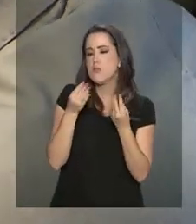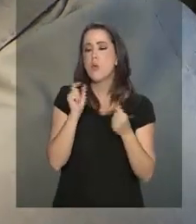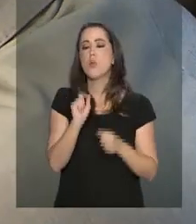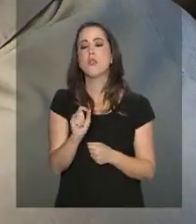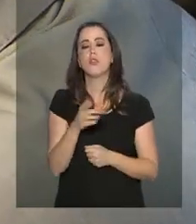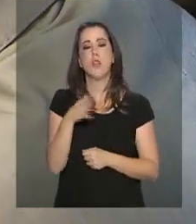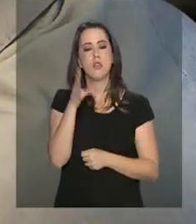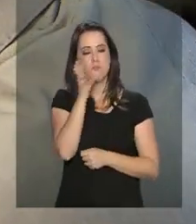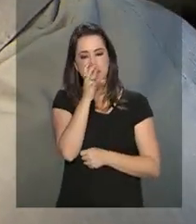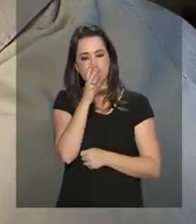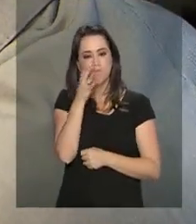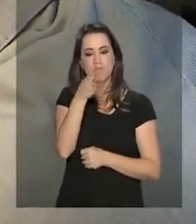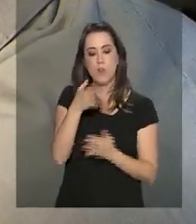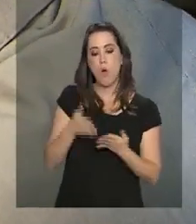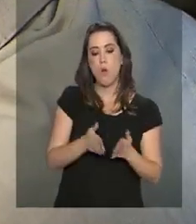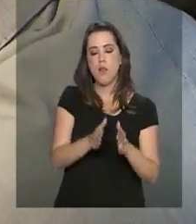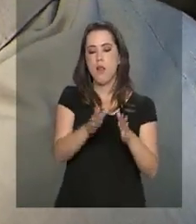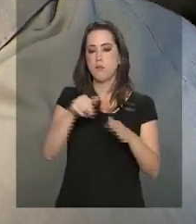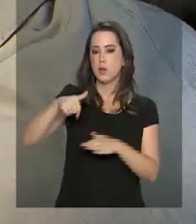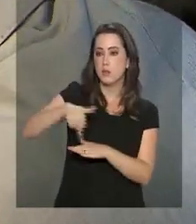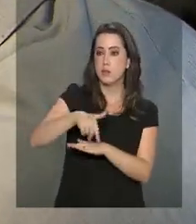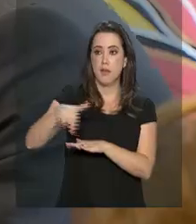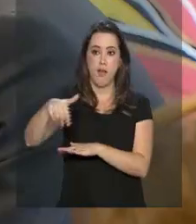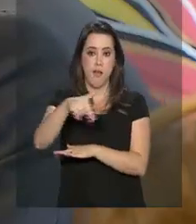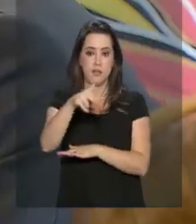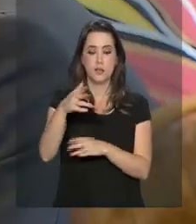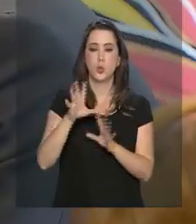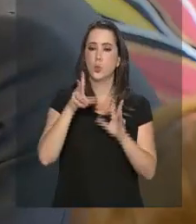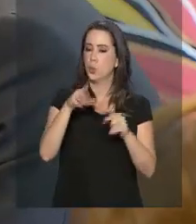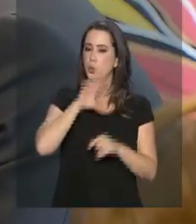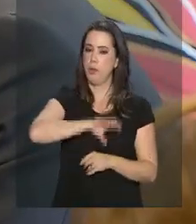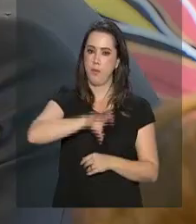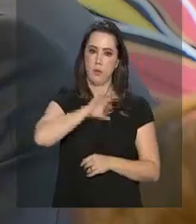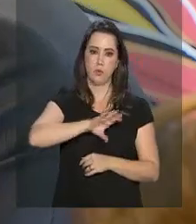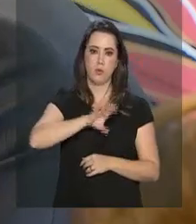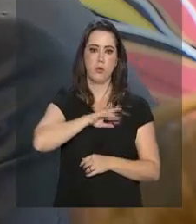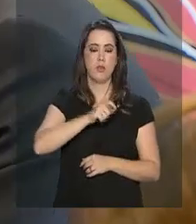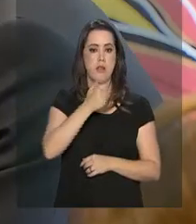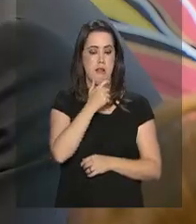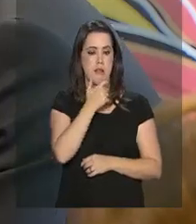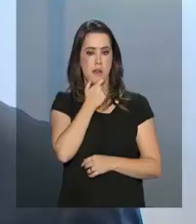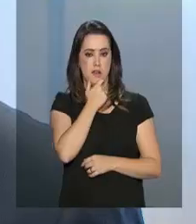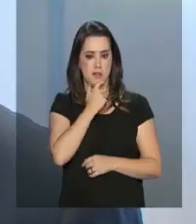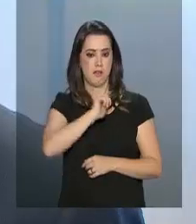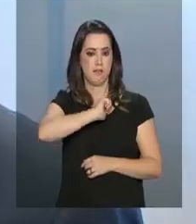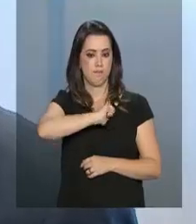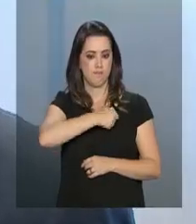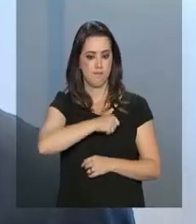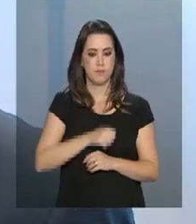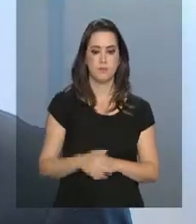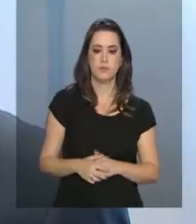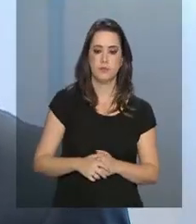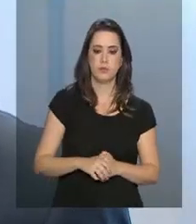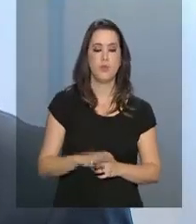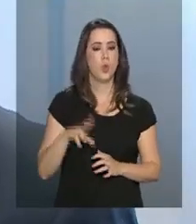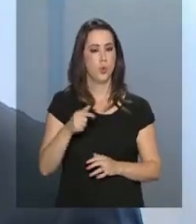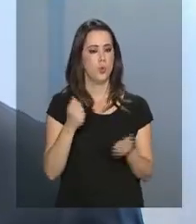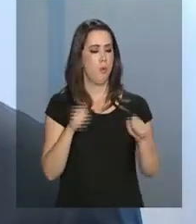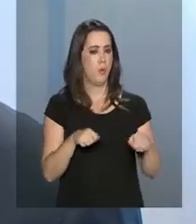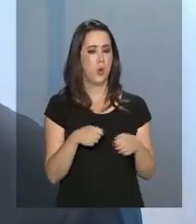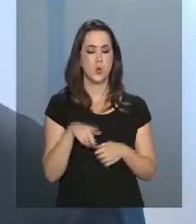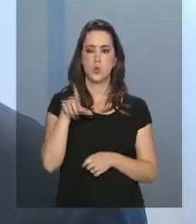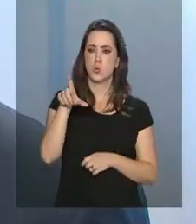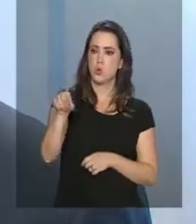mapas das trilhas tudo vai estar disponível em português inglês e espanhol a partir daí eu posso fazer um filtro